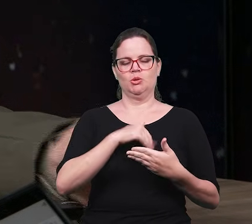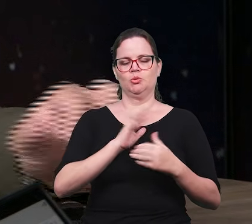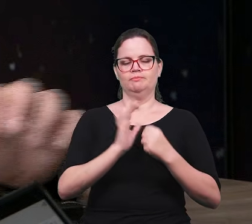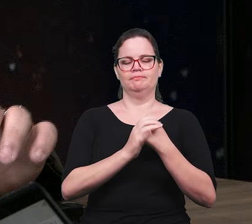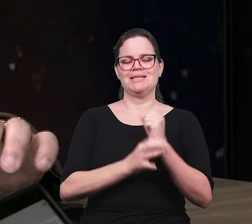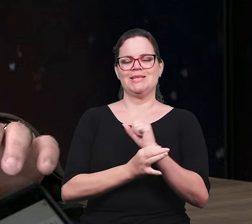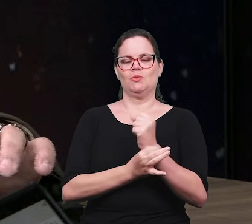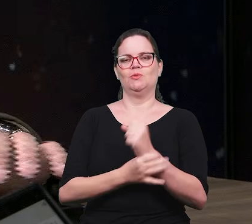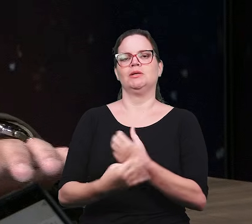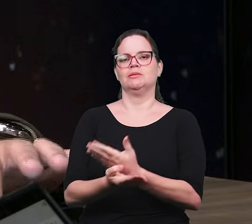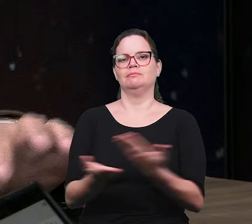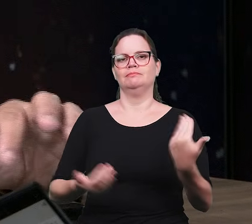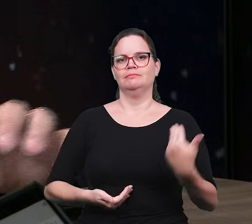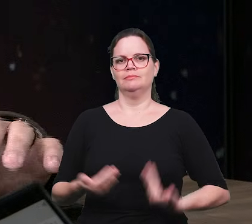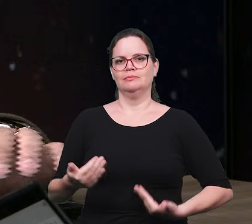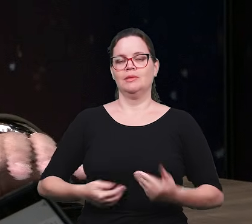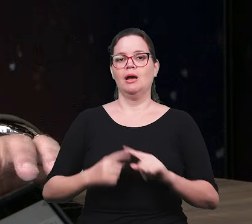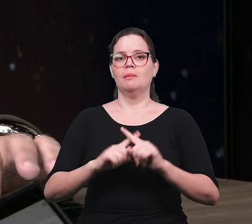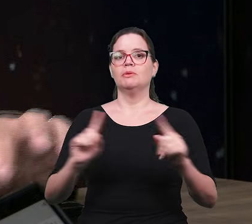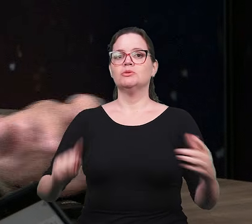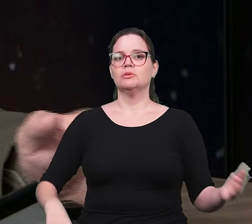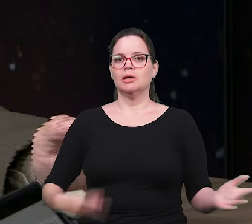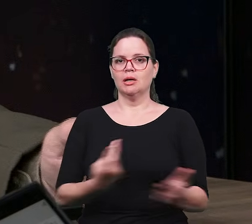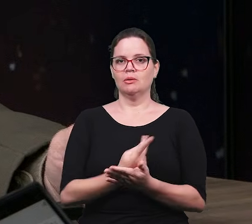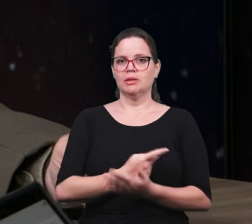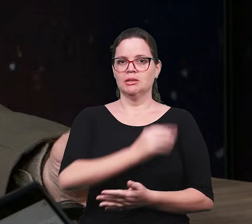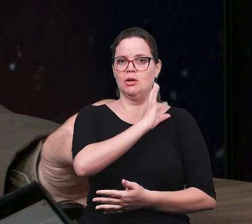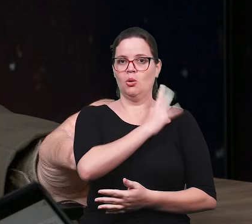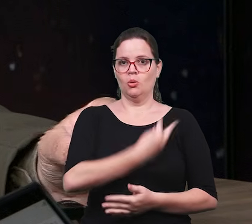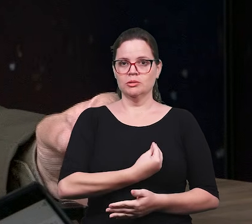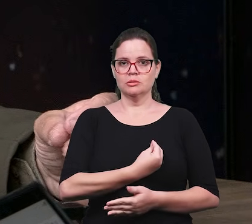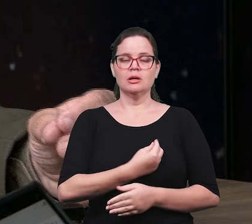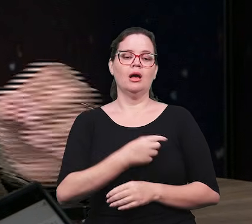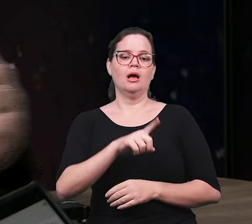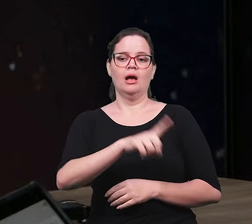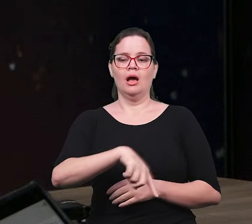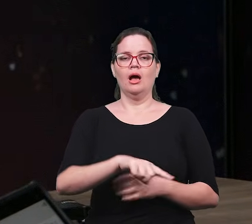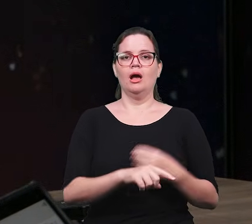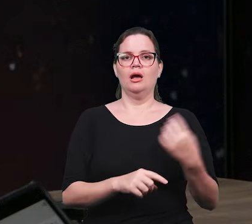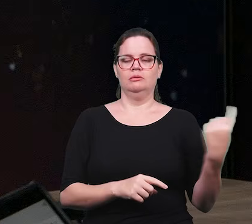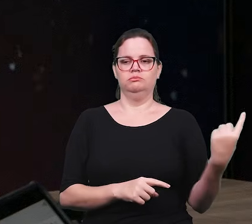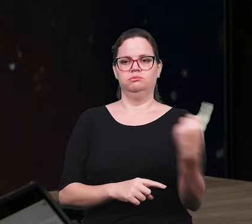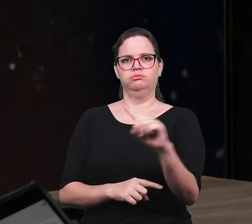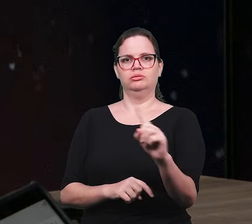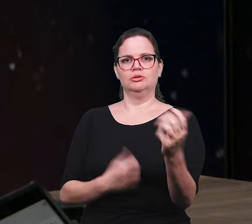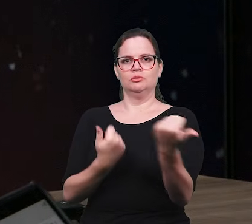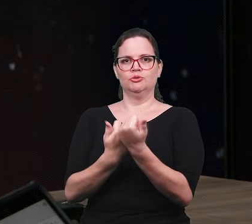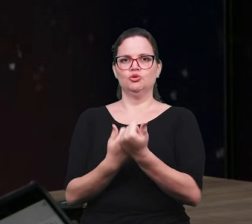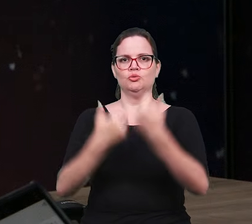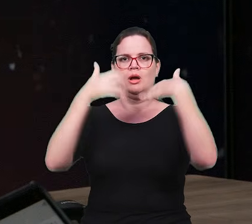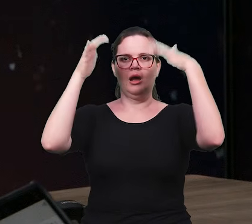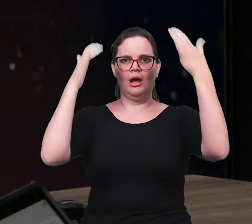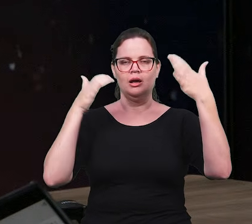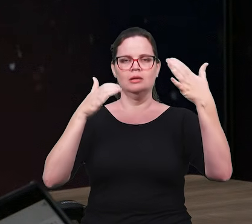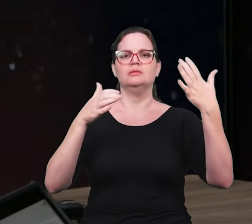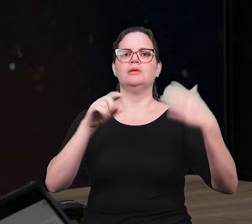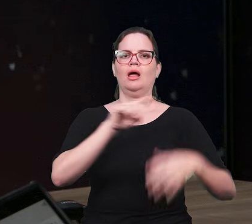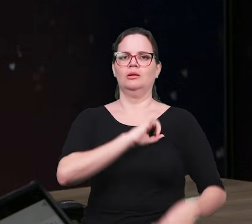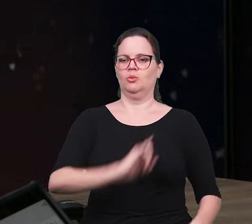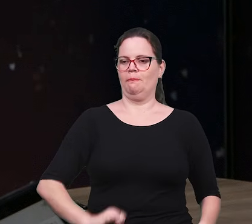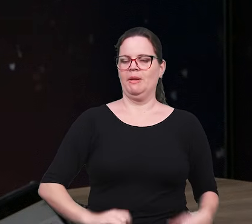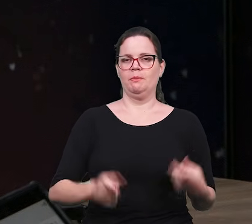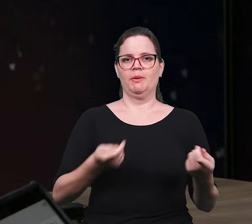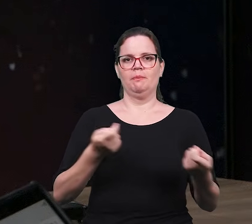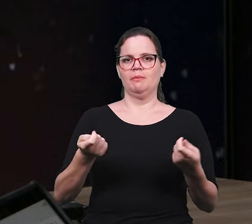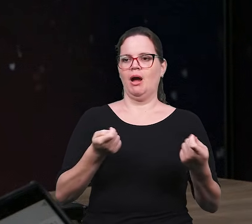servos. Logo depois, Constantino vem e já começa a fazer algumas mudanças e trazer